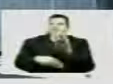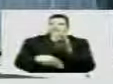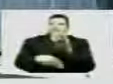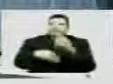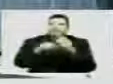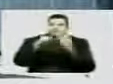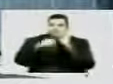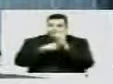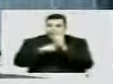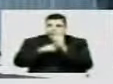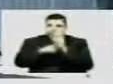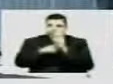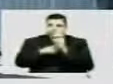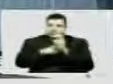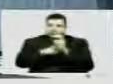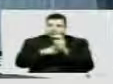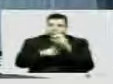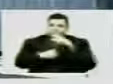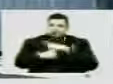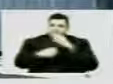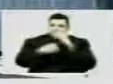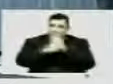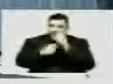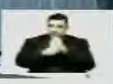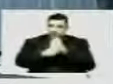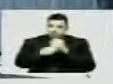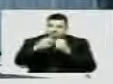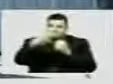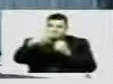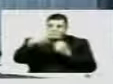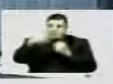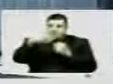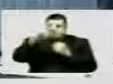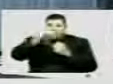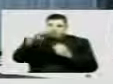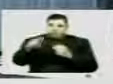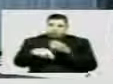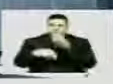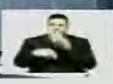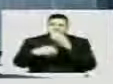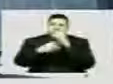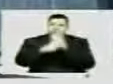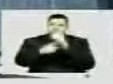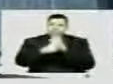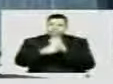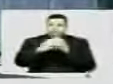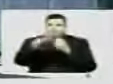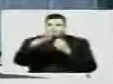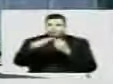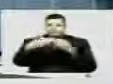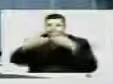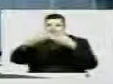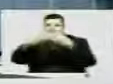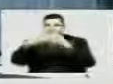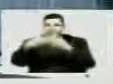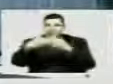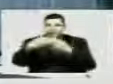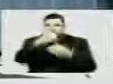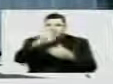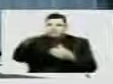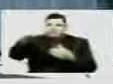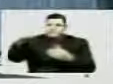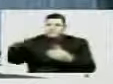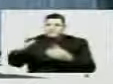a Assembleia ter um orçamento de 200 milhões de reais, um orçamento quase próximo de